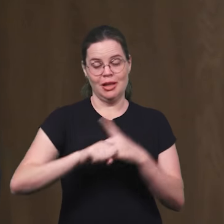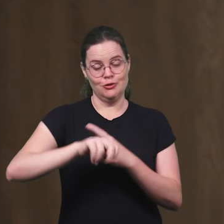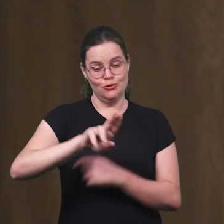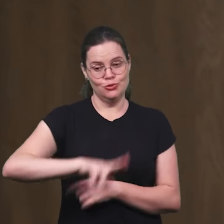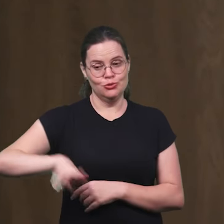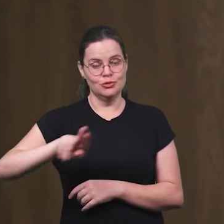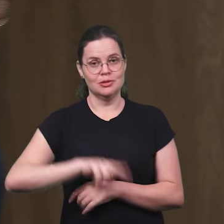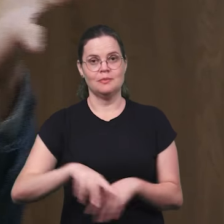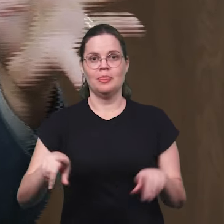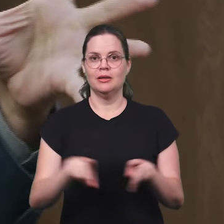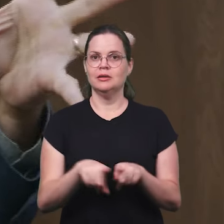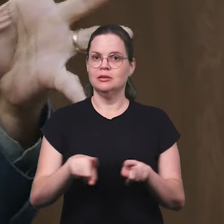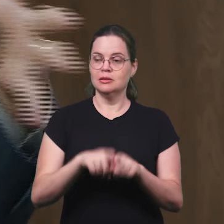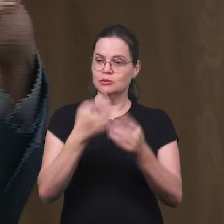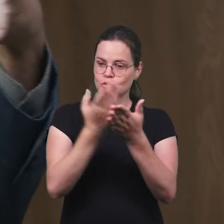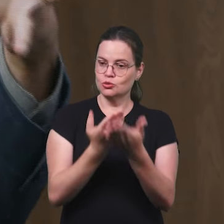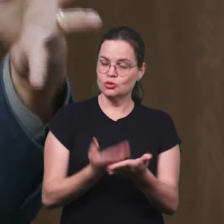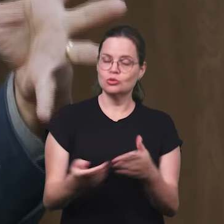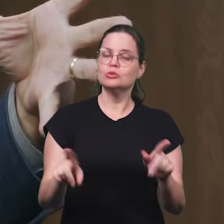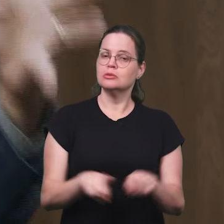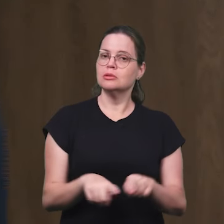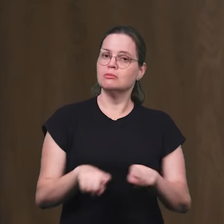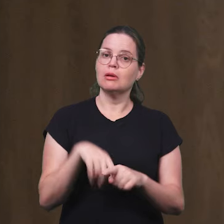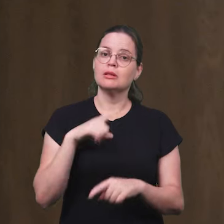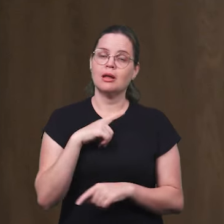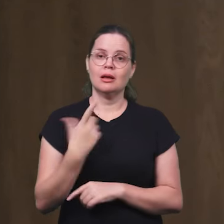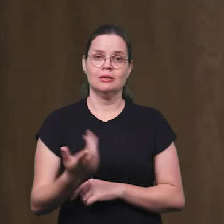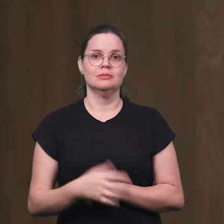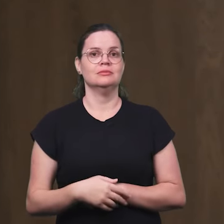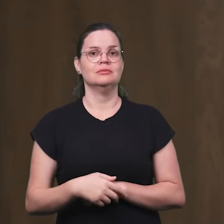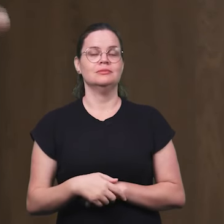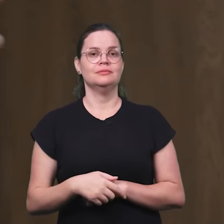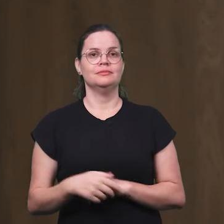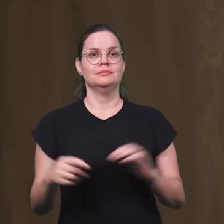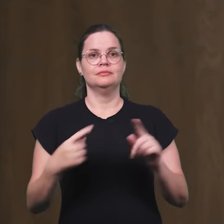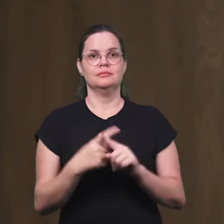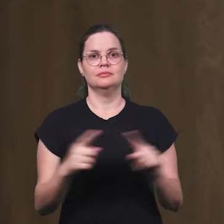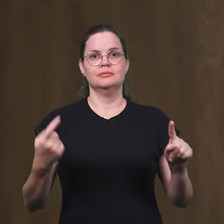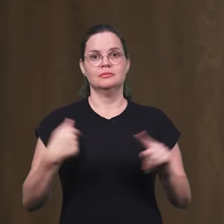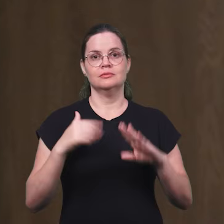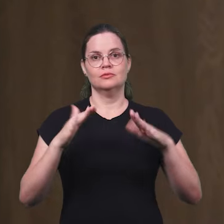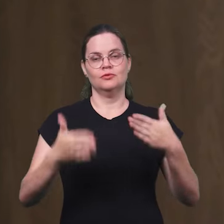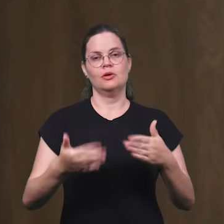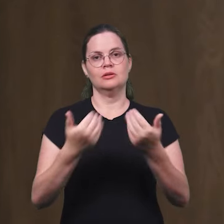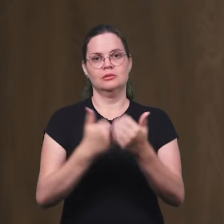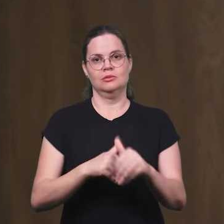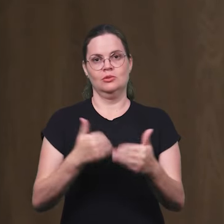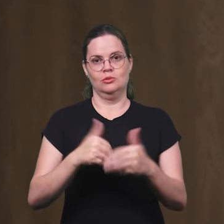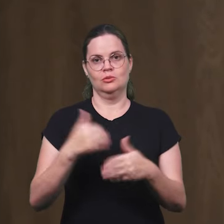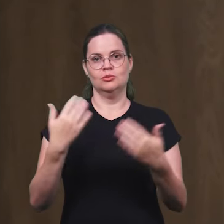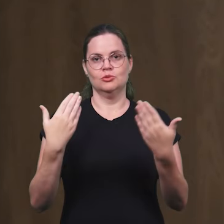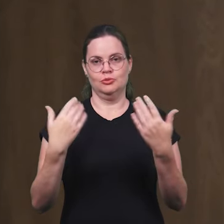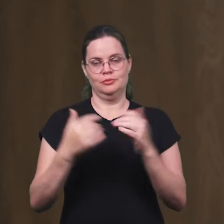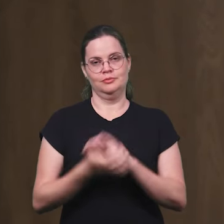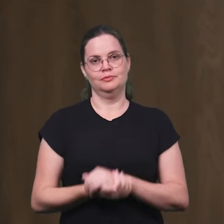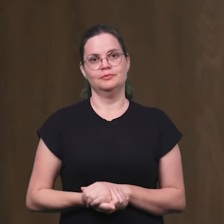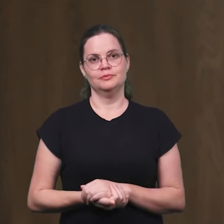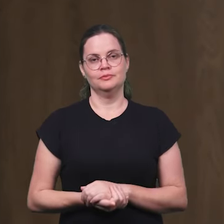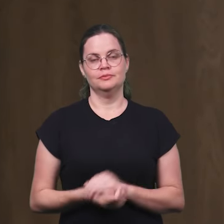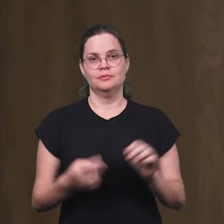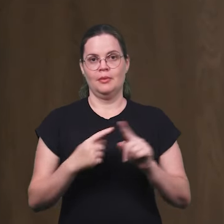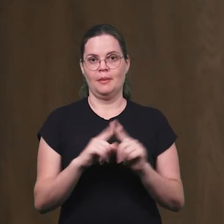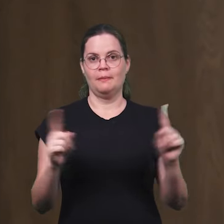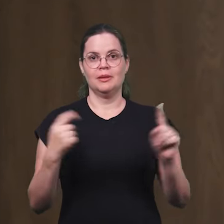e também está no estudo de maneira geral e especificamente falando de concurso público. Uma coisa